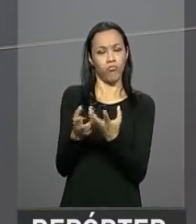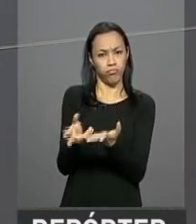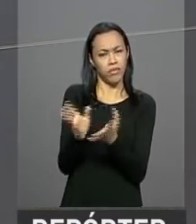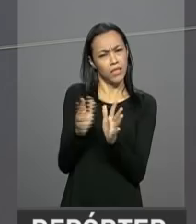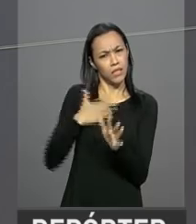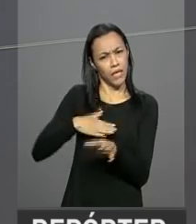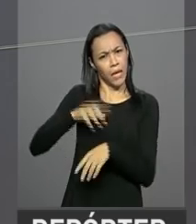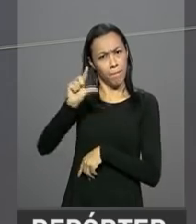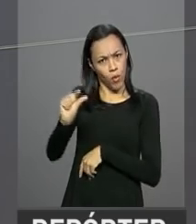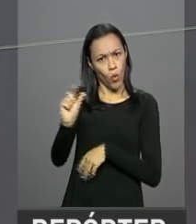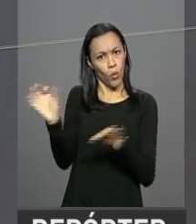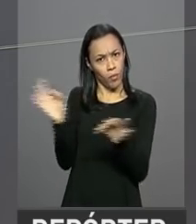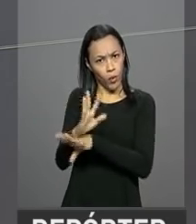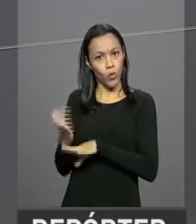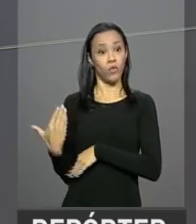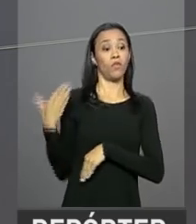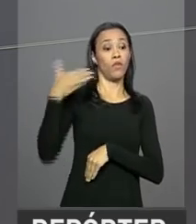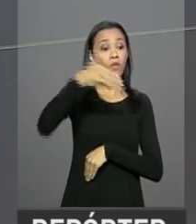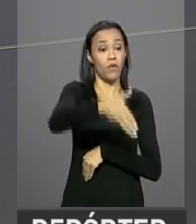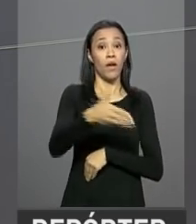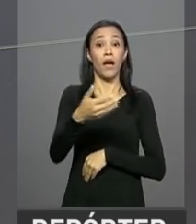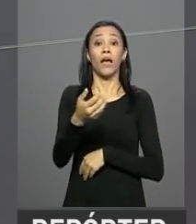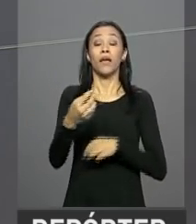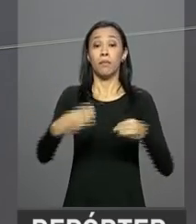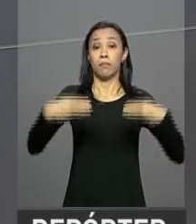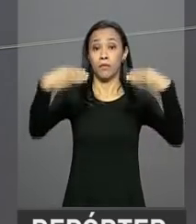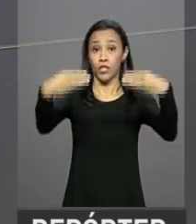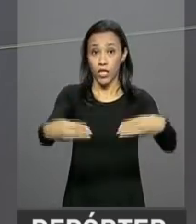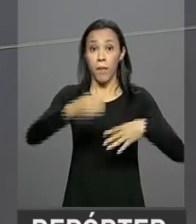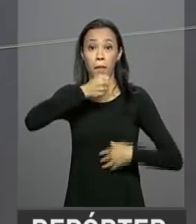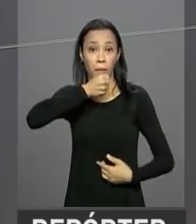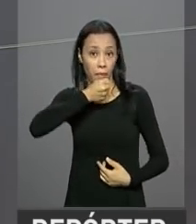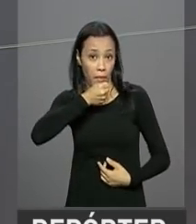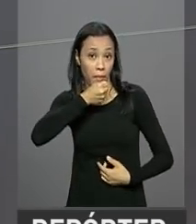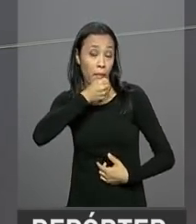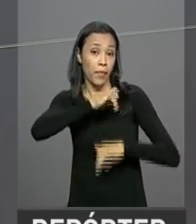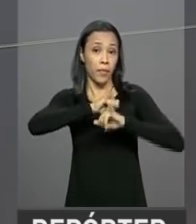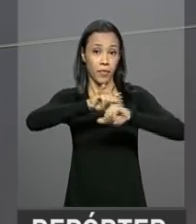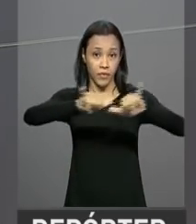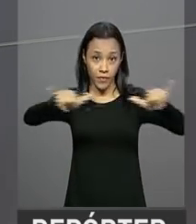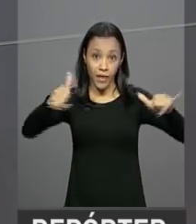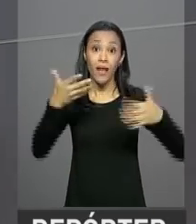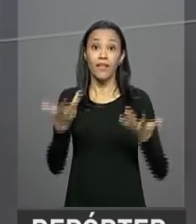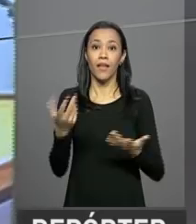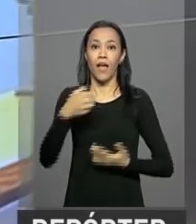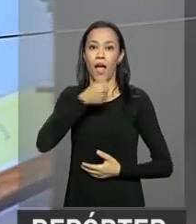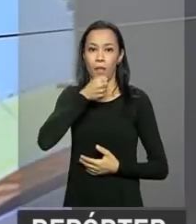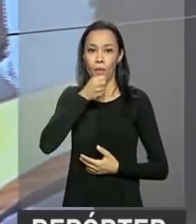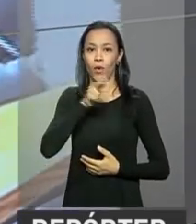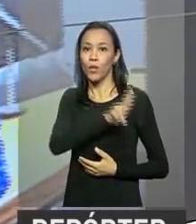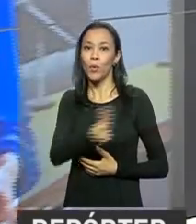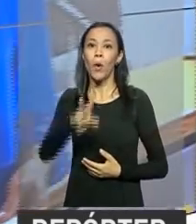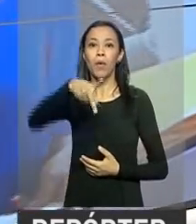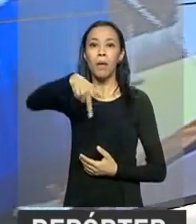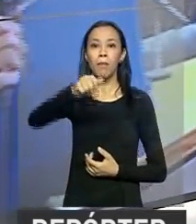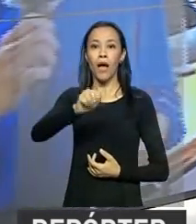ele deve ir para a sede do Ministério para conversar com a imprensa e quem já está lá é a nossa repórter Paola de Orte. Olá, Paola, bom dia para